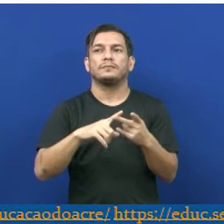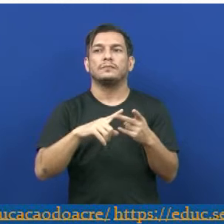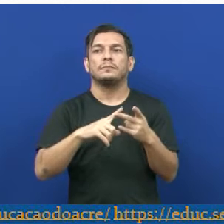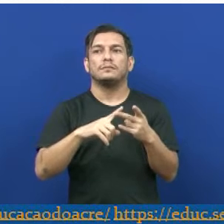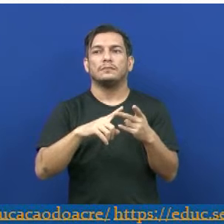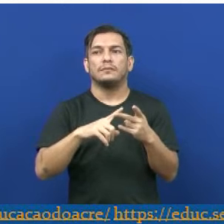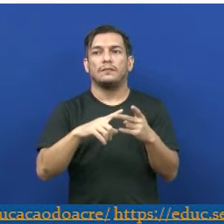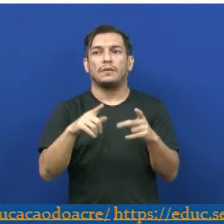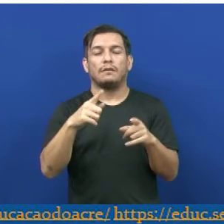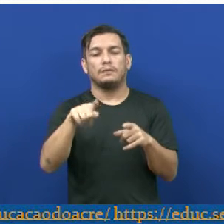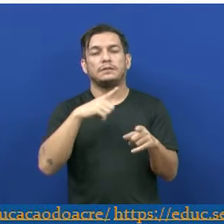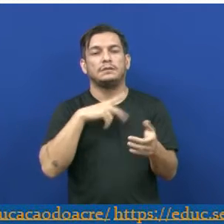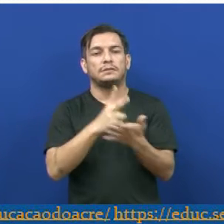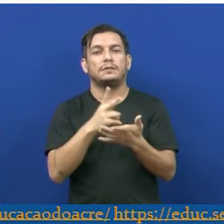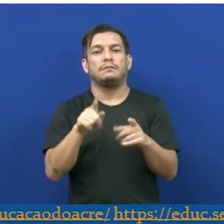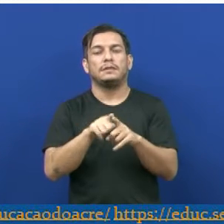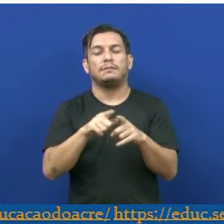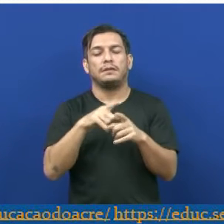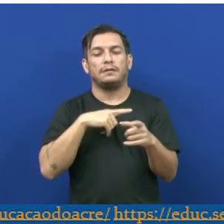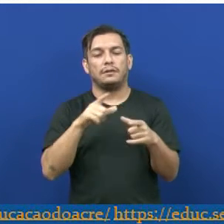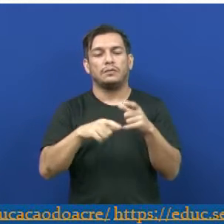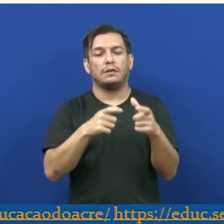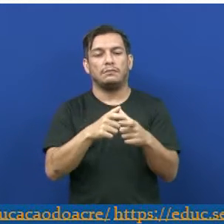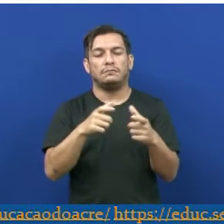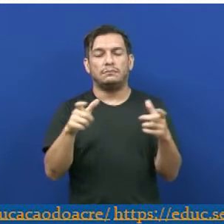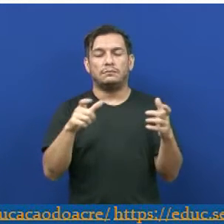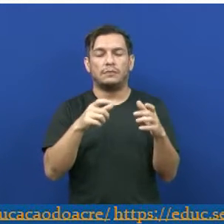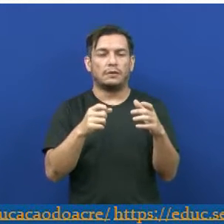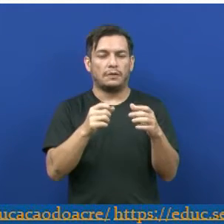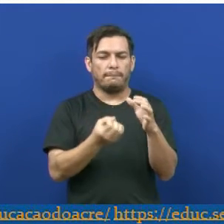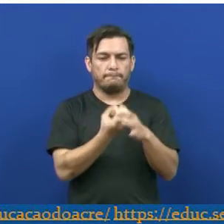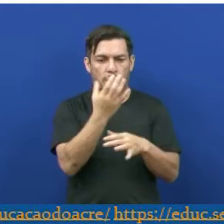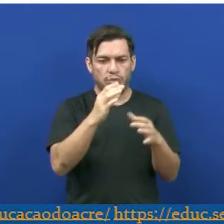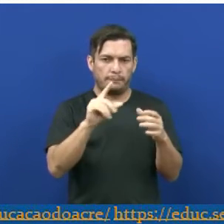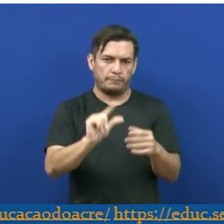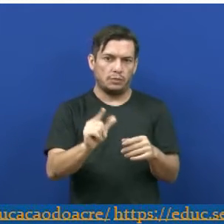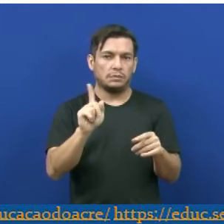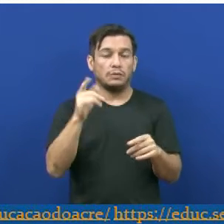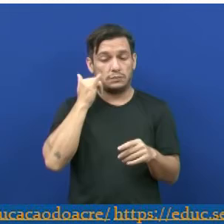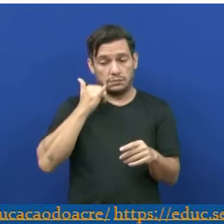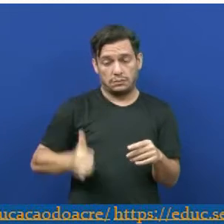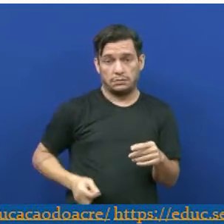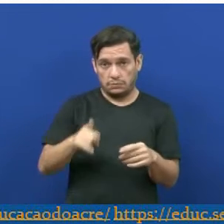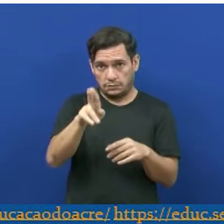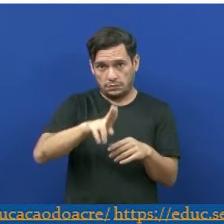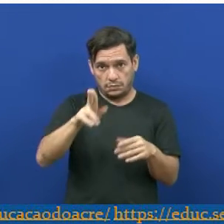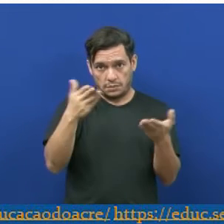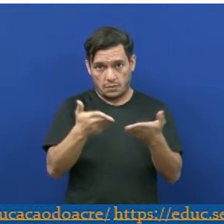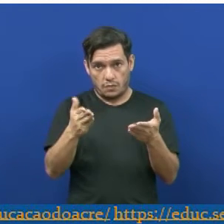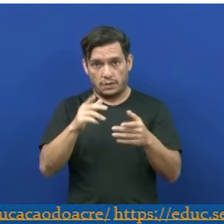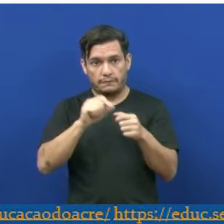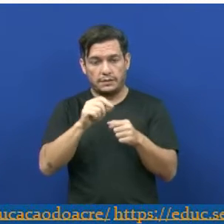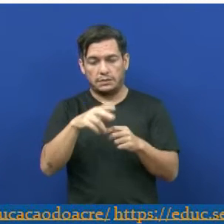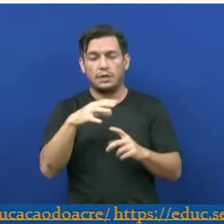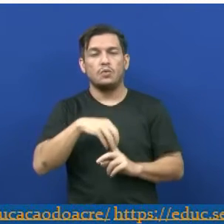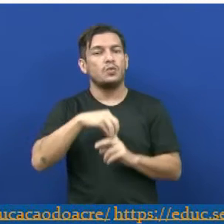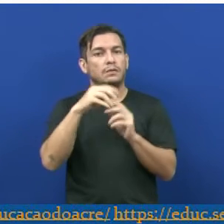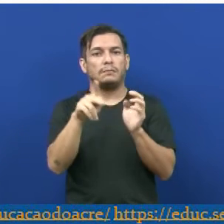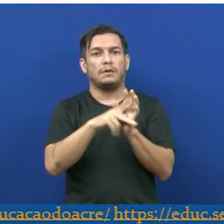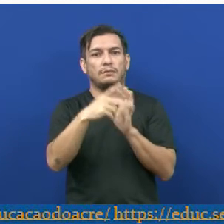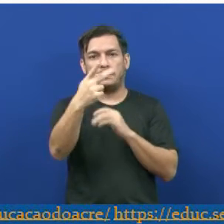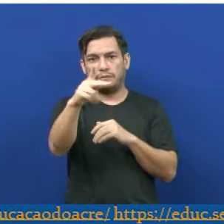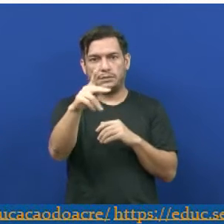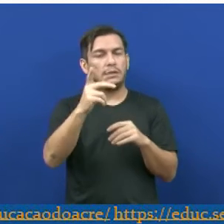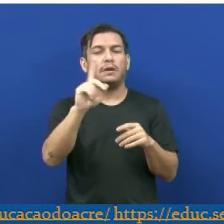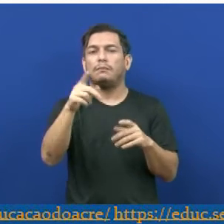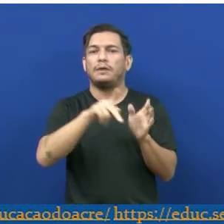larga escala, você tem que atender sempre um grande mercado, então você nunca vai produzir poucos. O seu celular que você está usando agora, ele não foi feito exclusivamente para você.